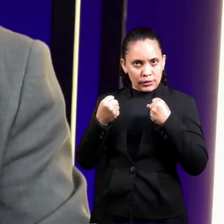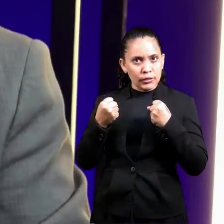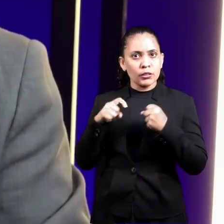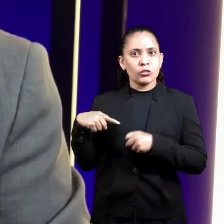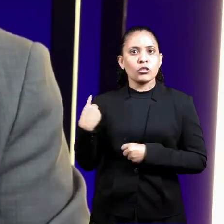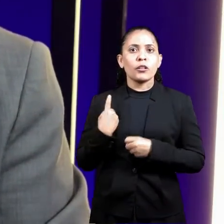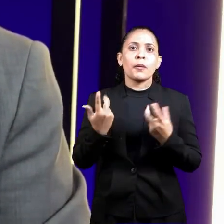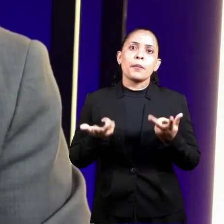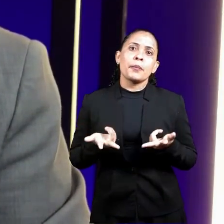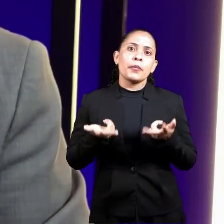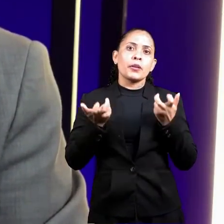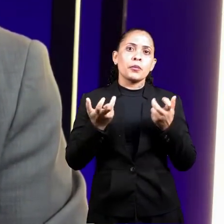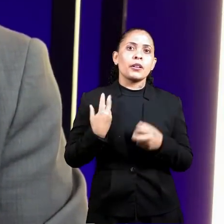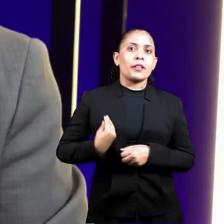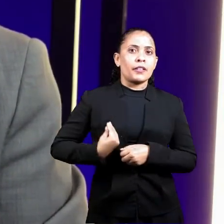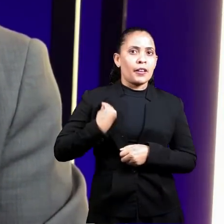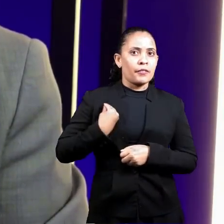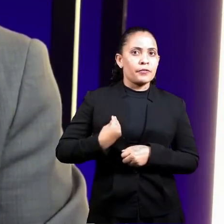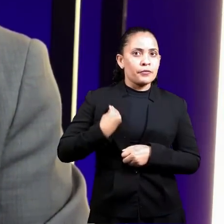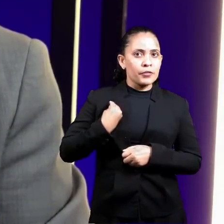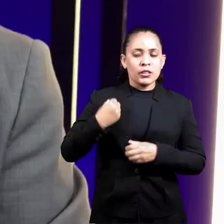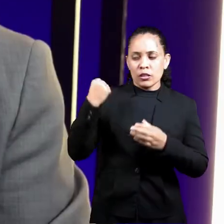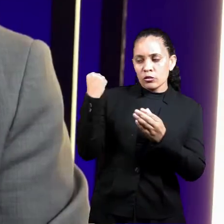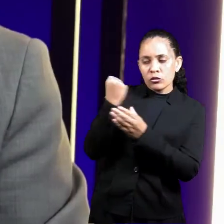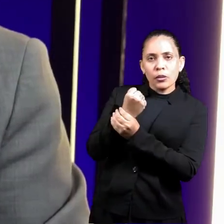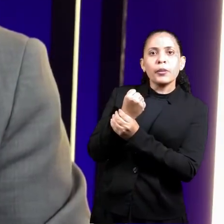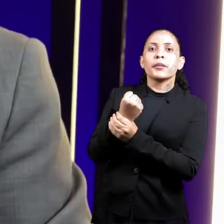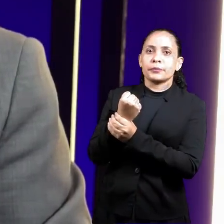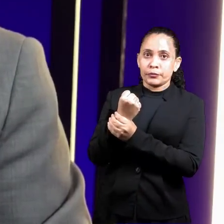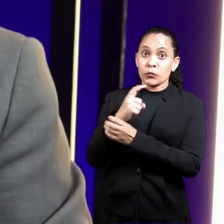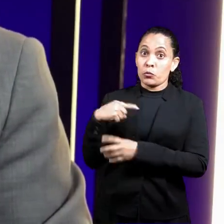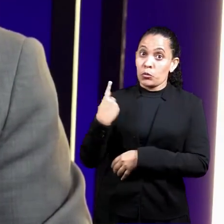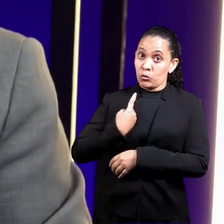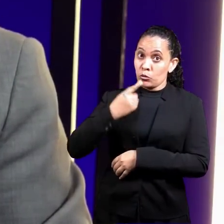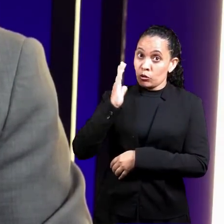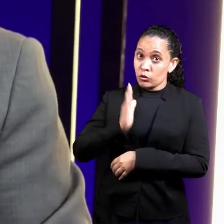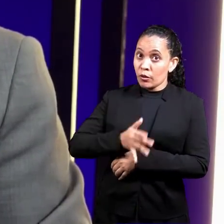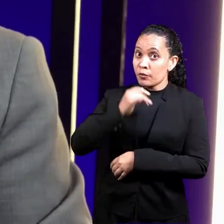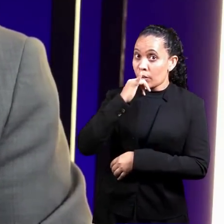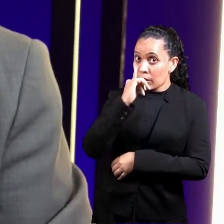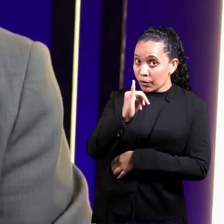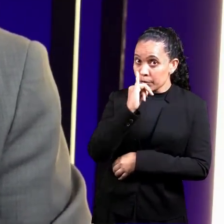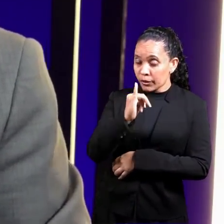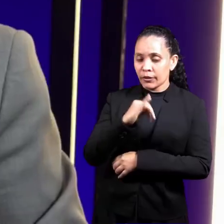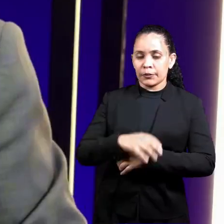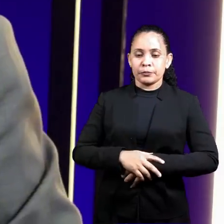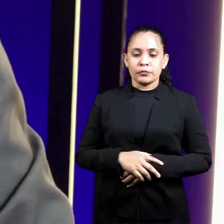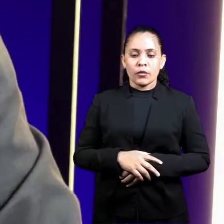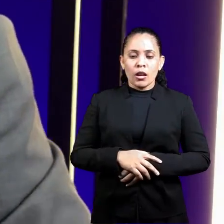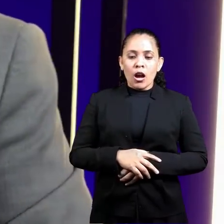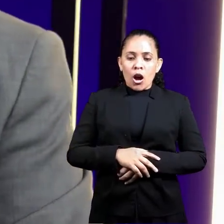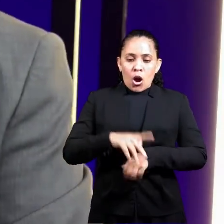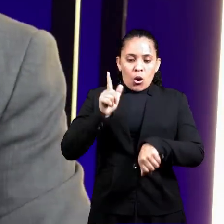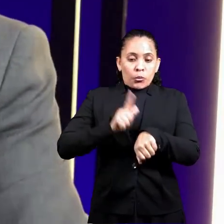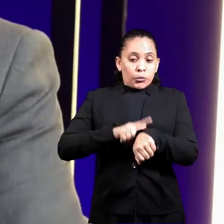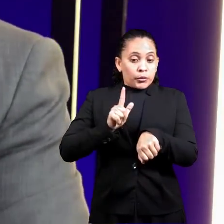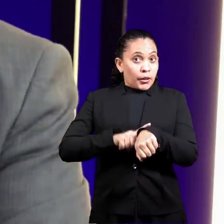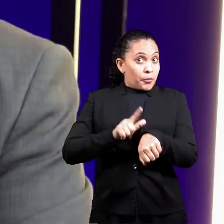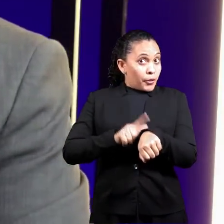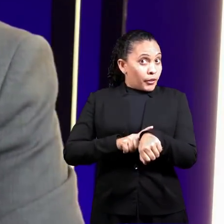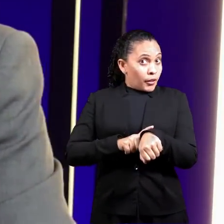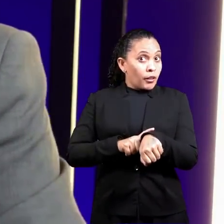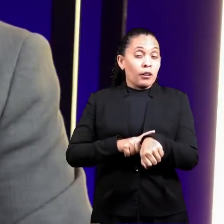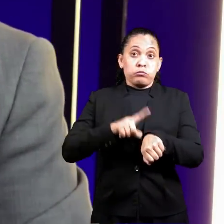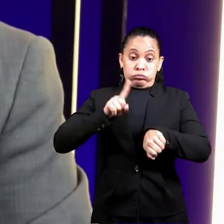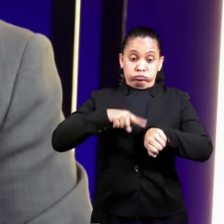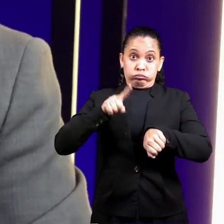percebe isso na vida de Abraão. Mas como nós falamos aqui, pastor Toninho sempre disse que o tempo aqui o